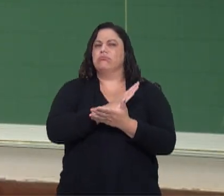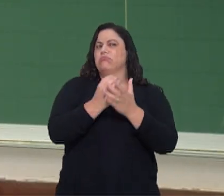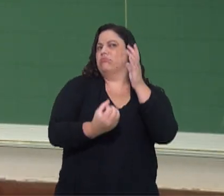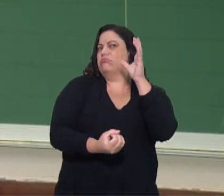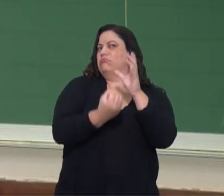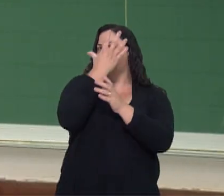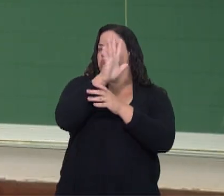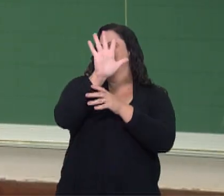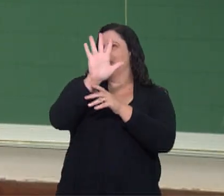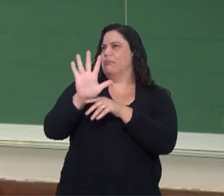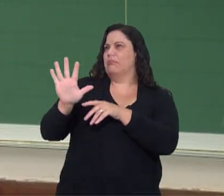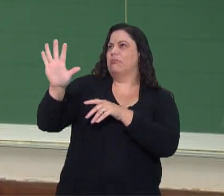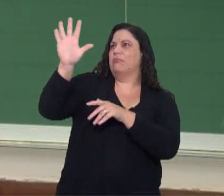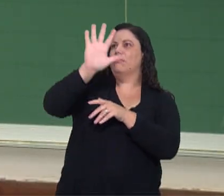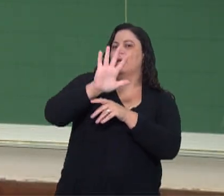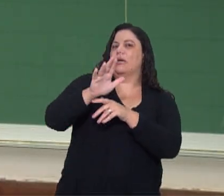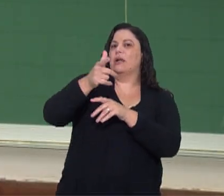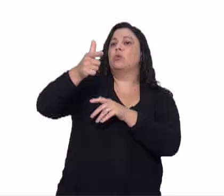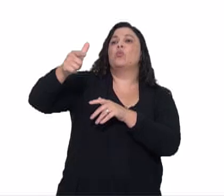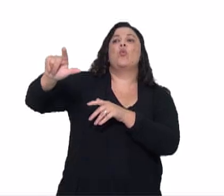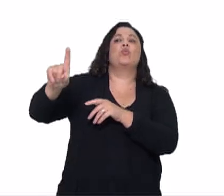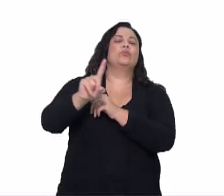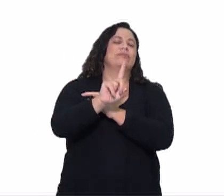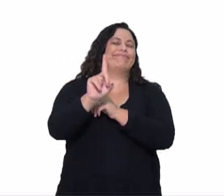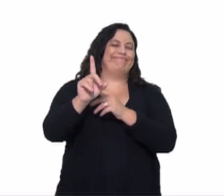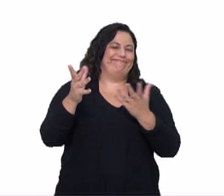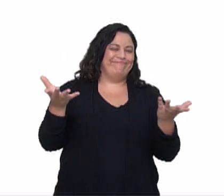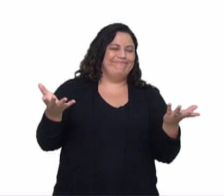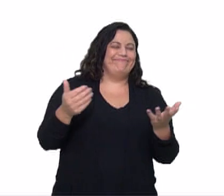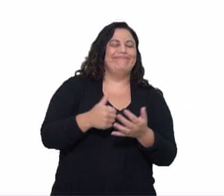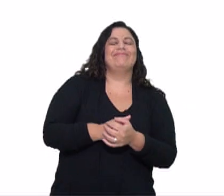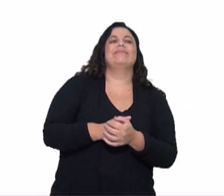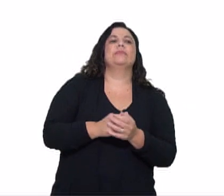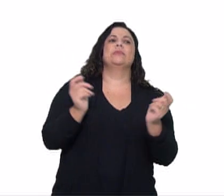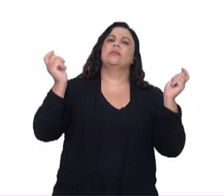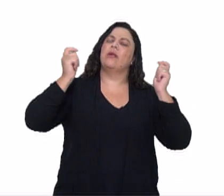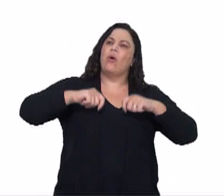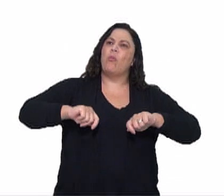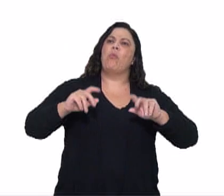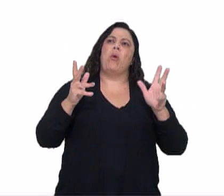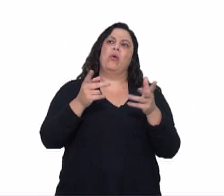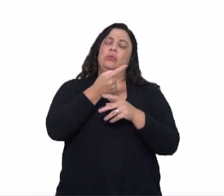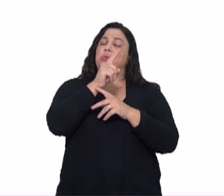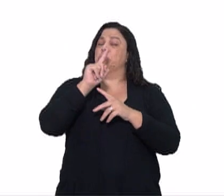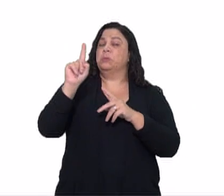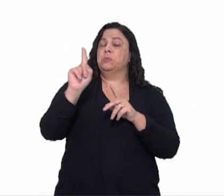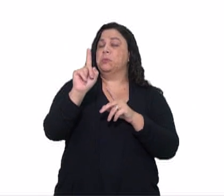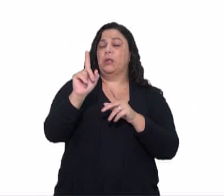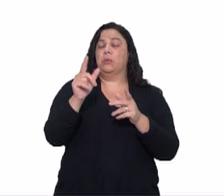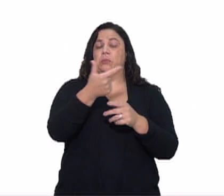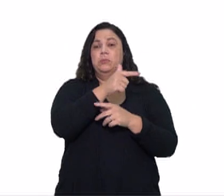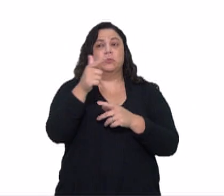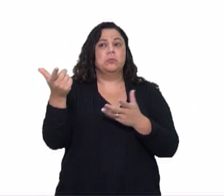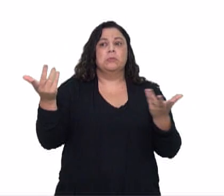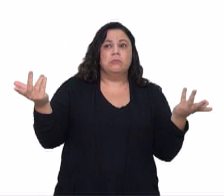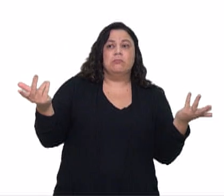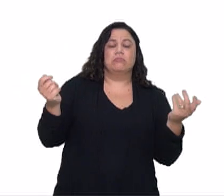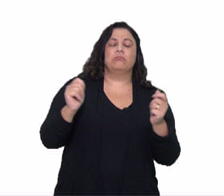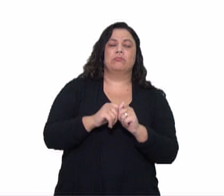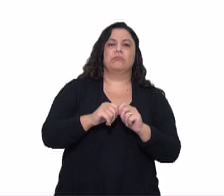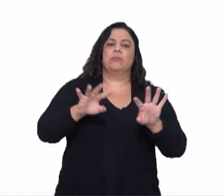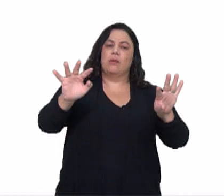outra não, fica a critério. Então é um recurso que pode não estar presente. É uma estratégia para chamar a atenção